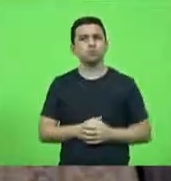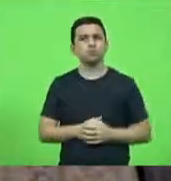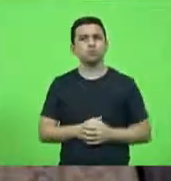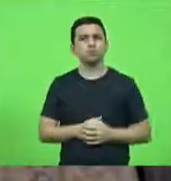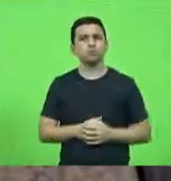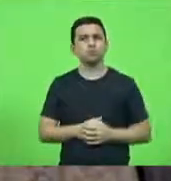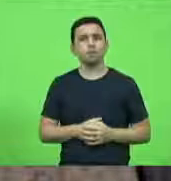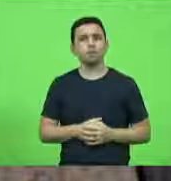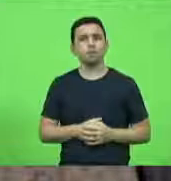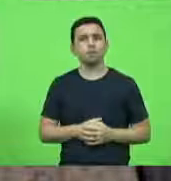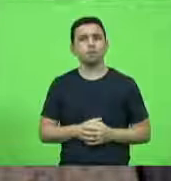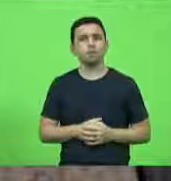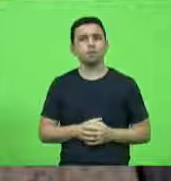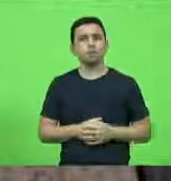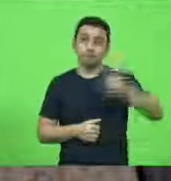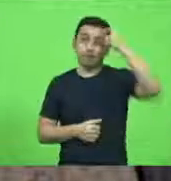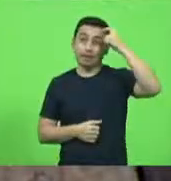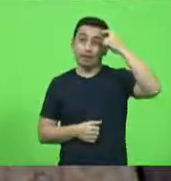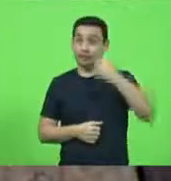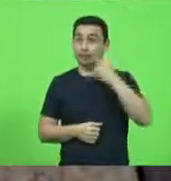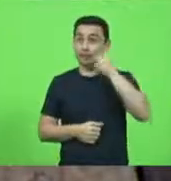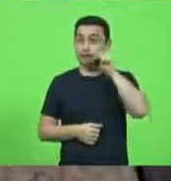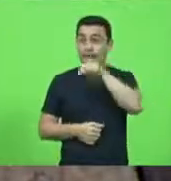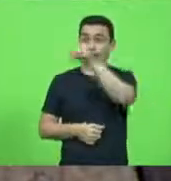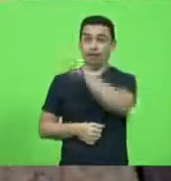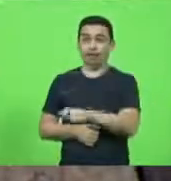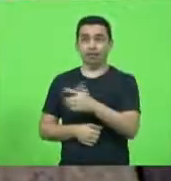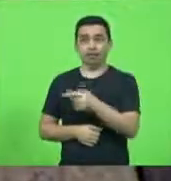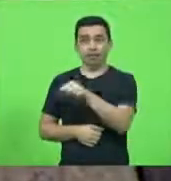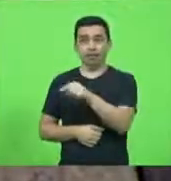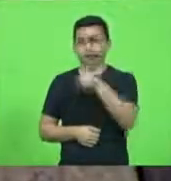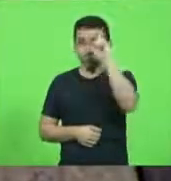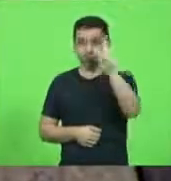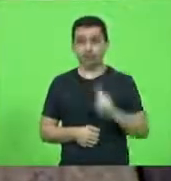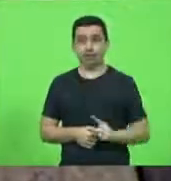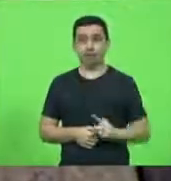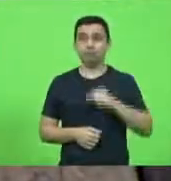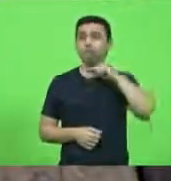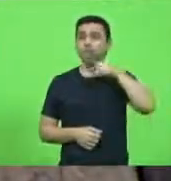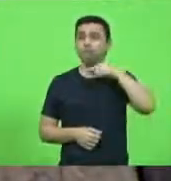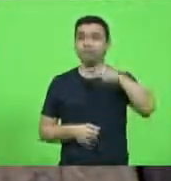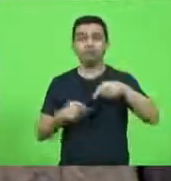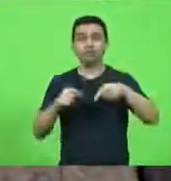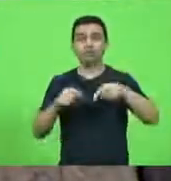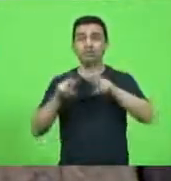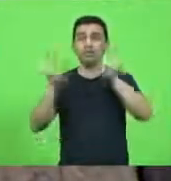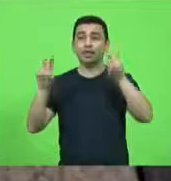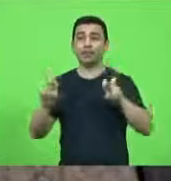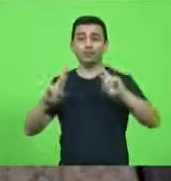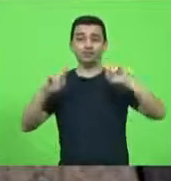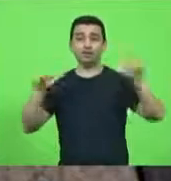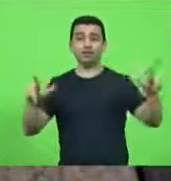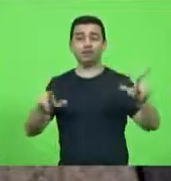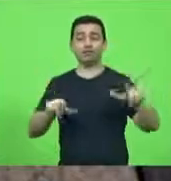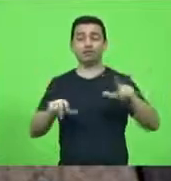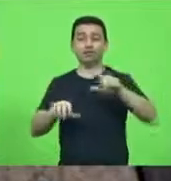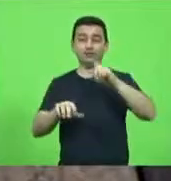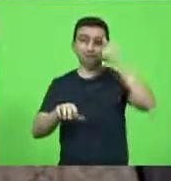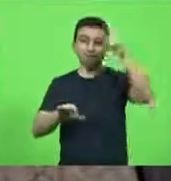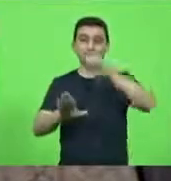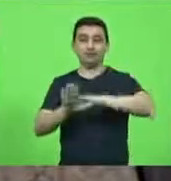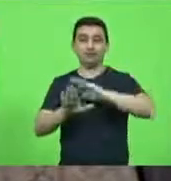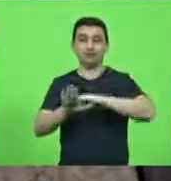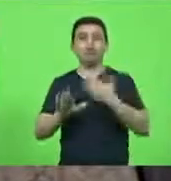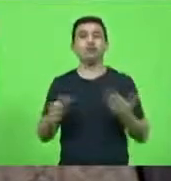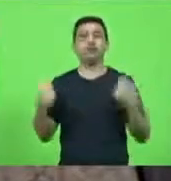ser simplesmente porque é a deputada, porque ela já mostrou que ela não sabe lidar com pautas que são que ela é contrária ideologicamente. Então,